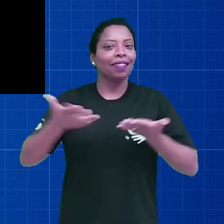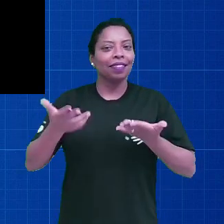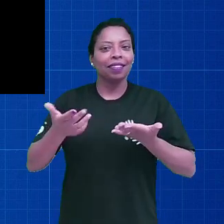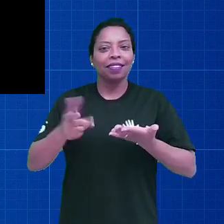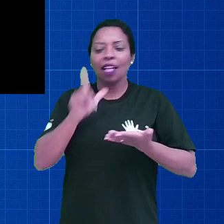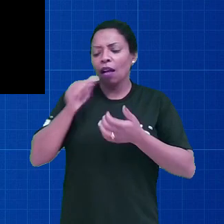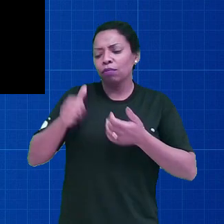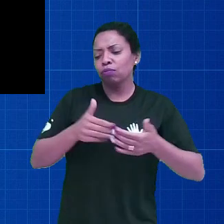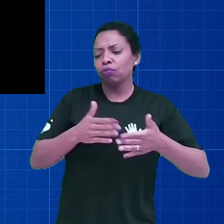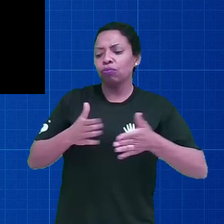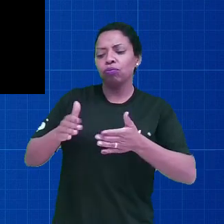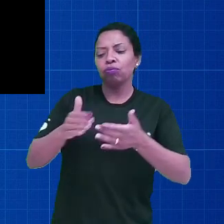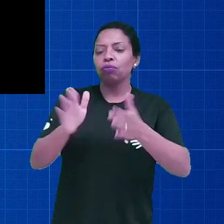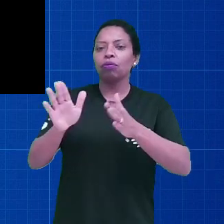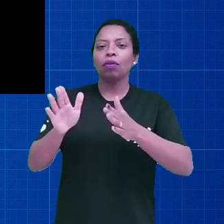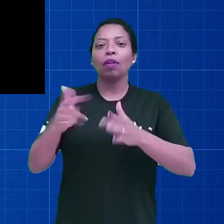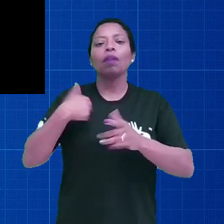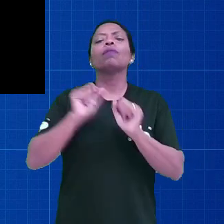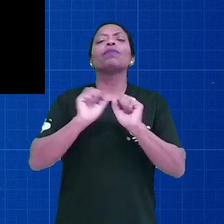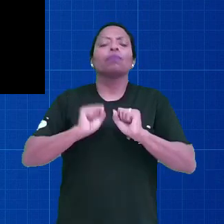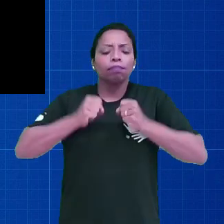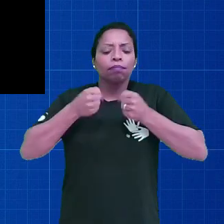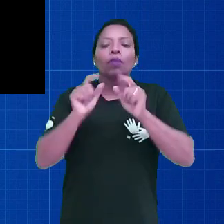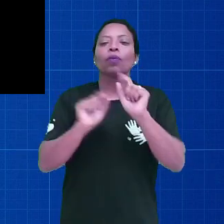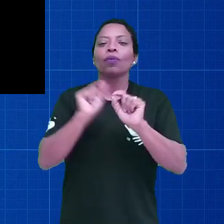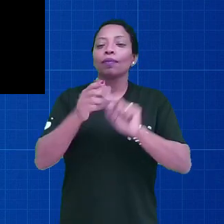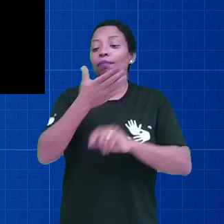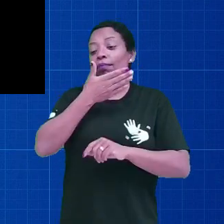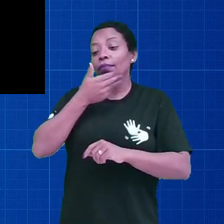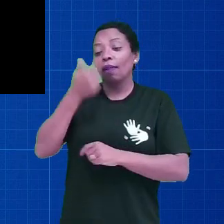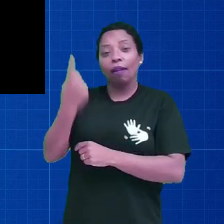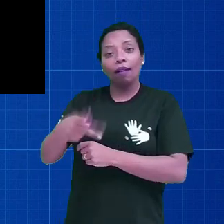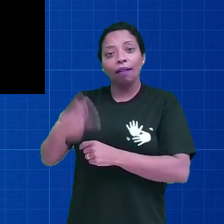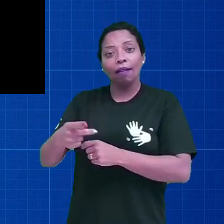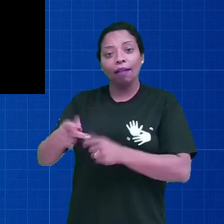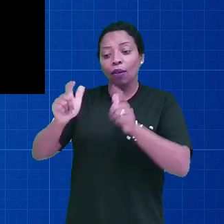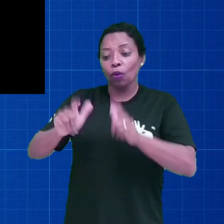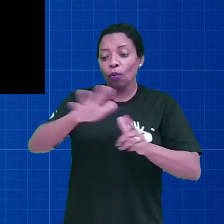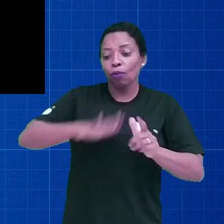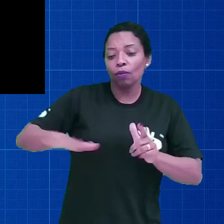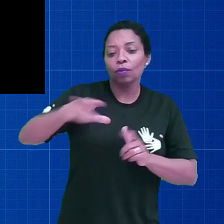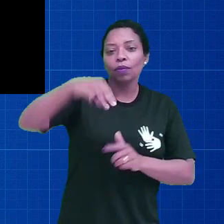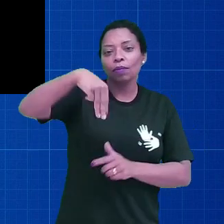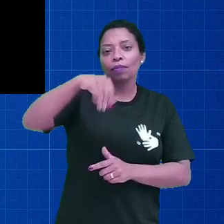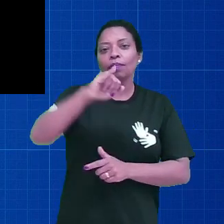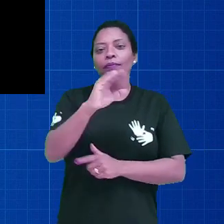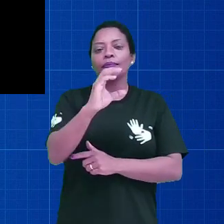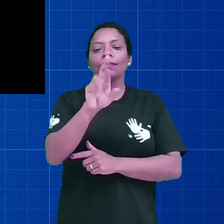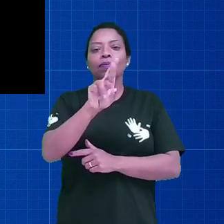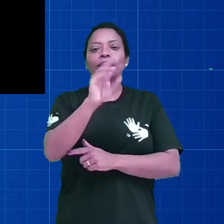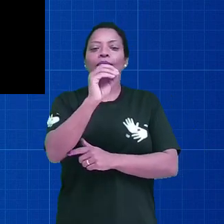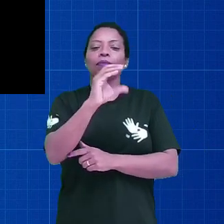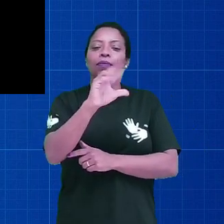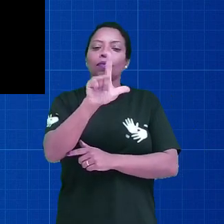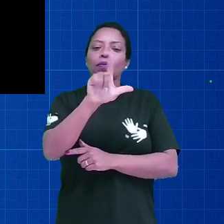rio, o que eu estou fazendo? Eu estou melhorando o microclima daquele local. Por